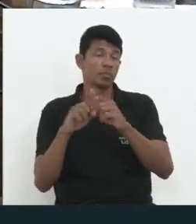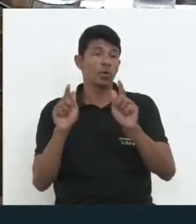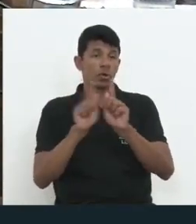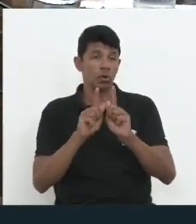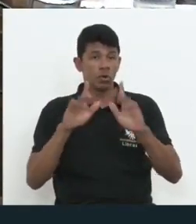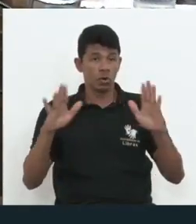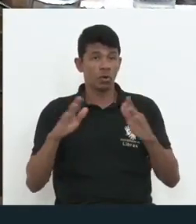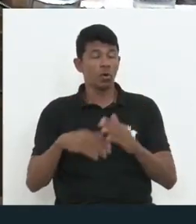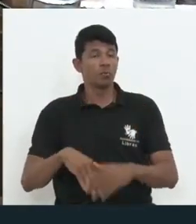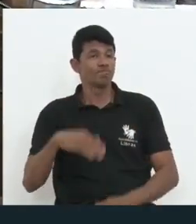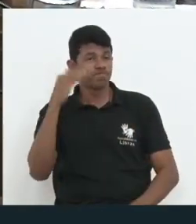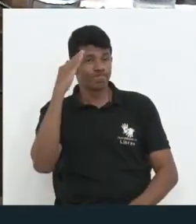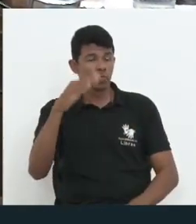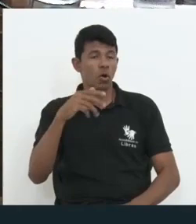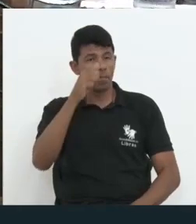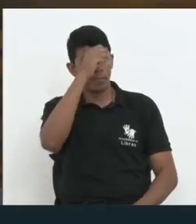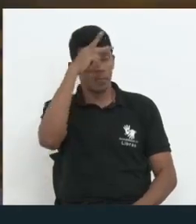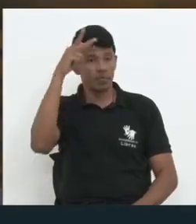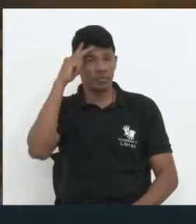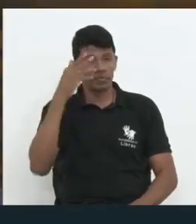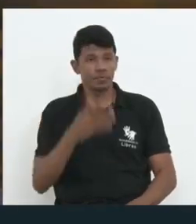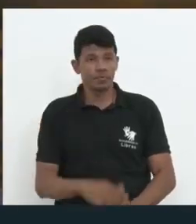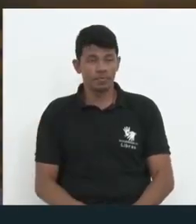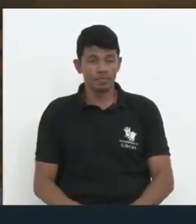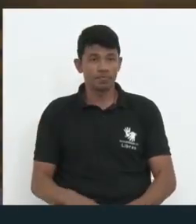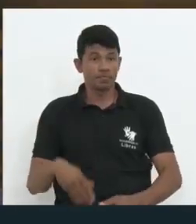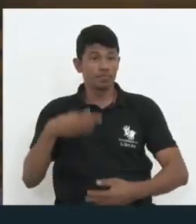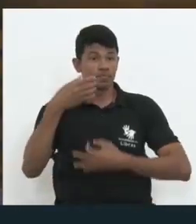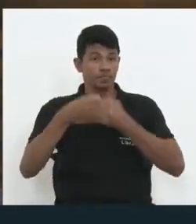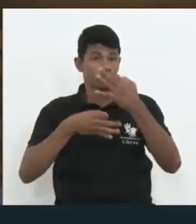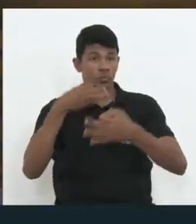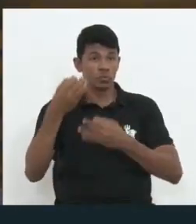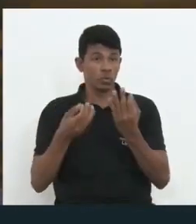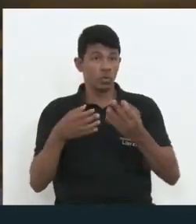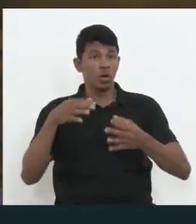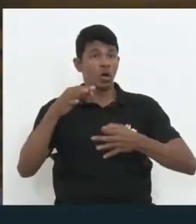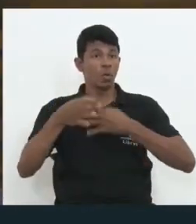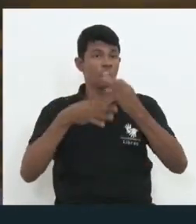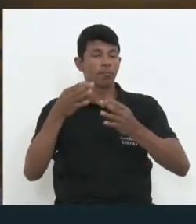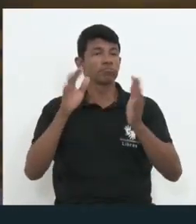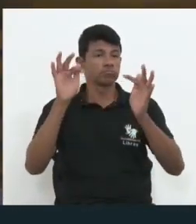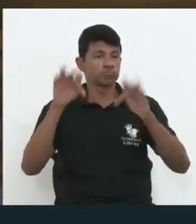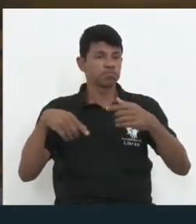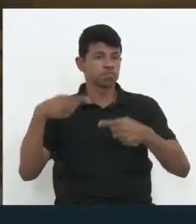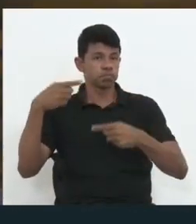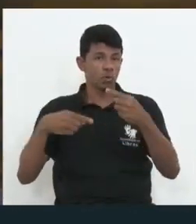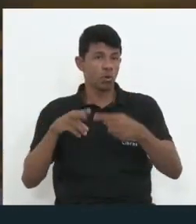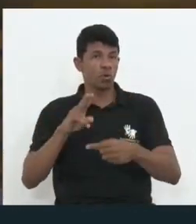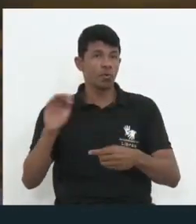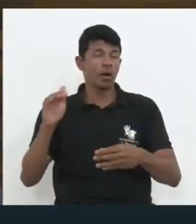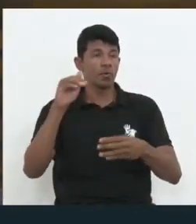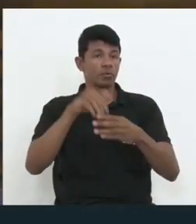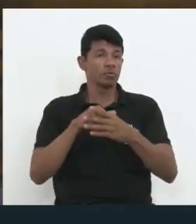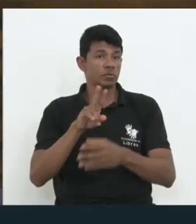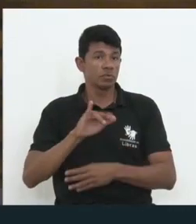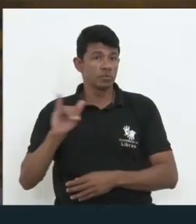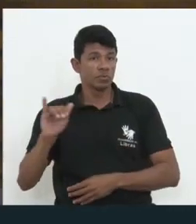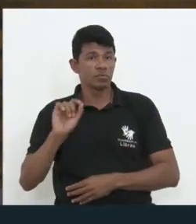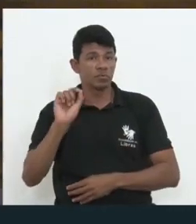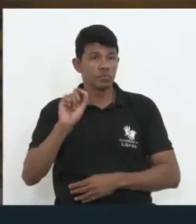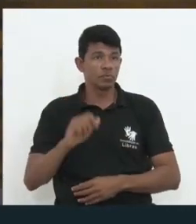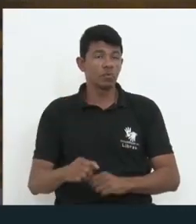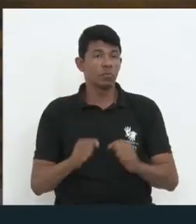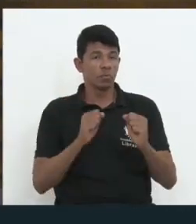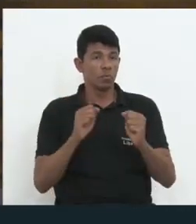Autor, Prefeitura. Em discussão, encerrada a discussão, em votação. Solicito aos senhores vereadores que utilizem